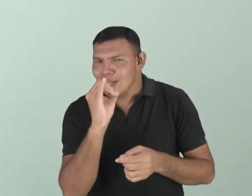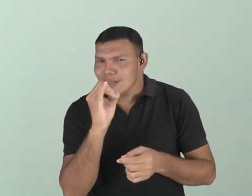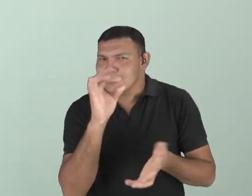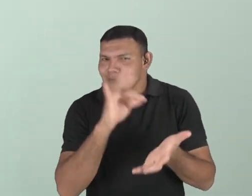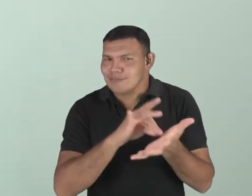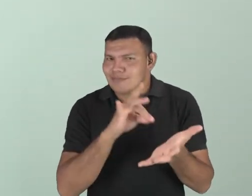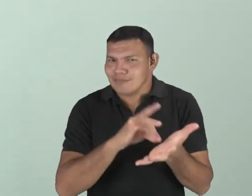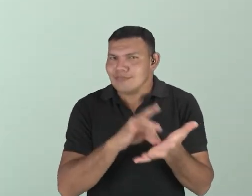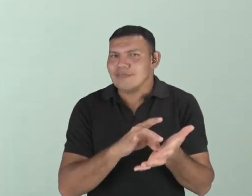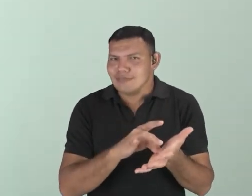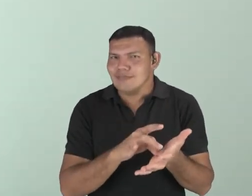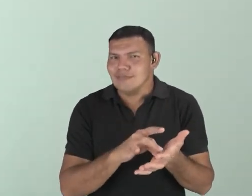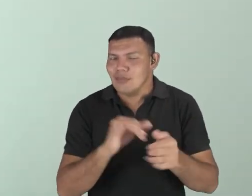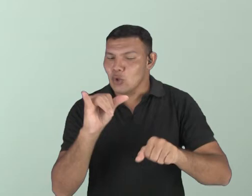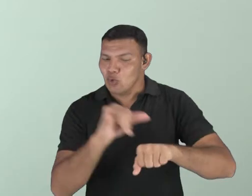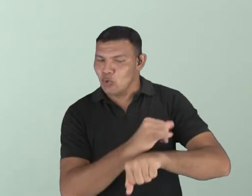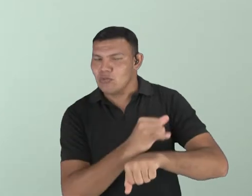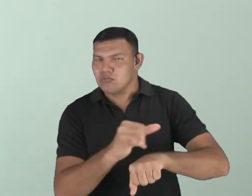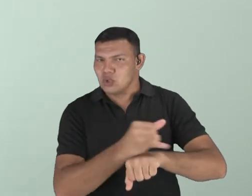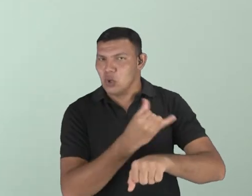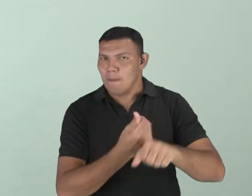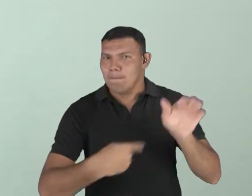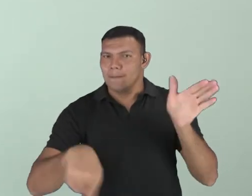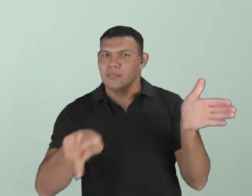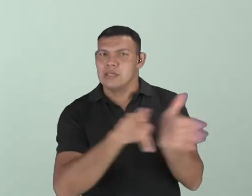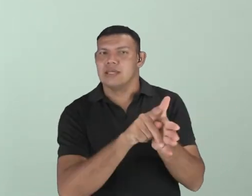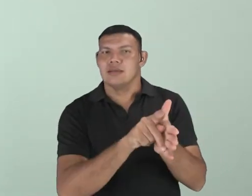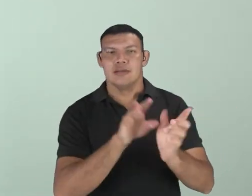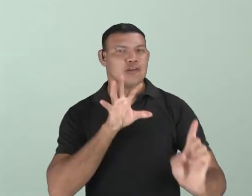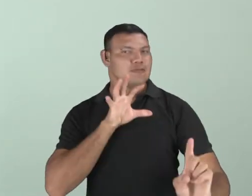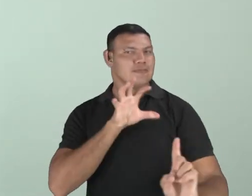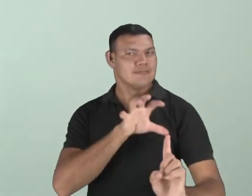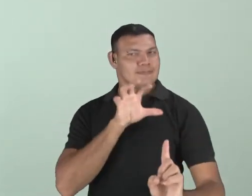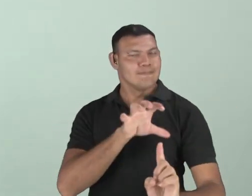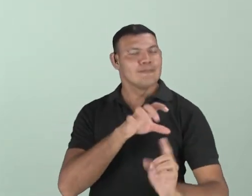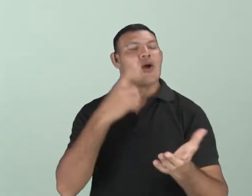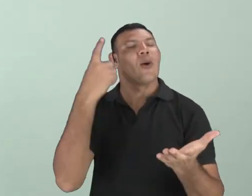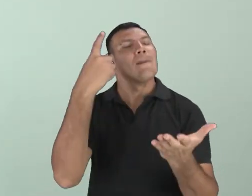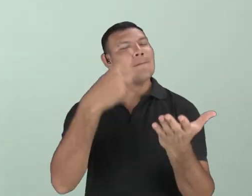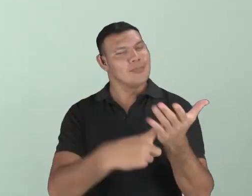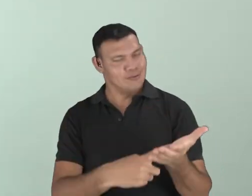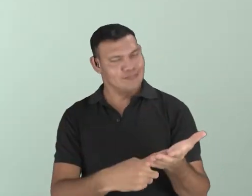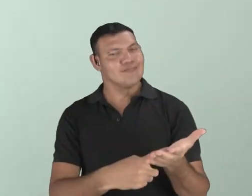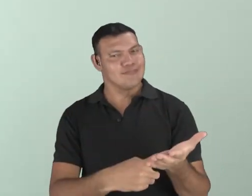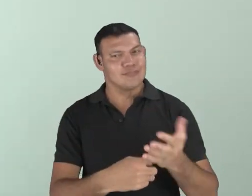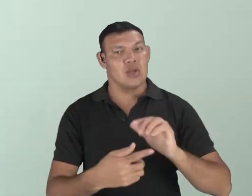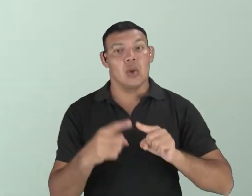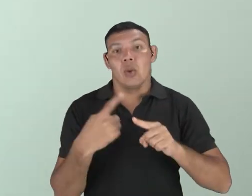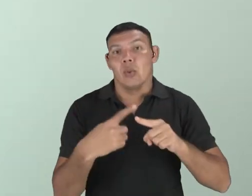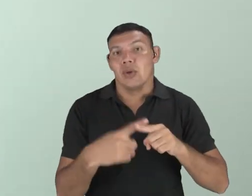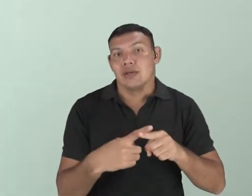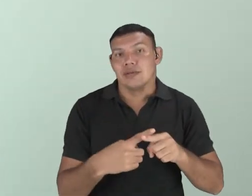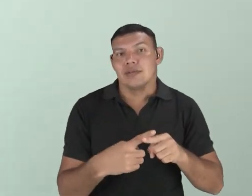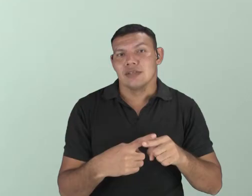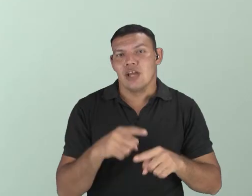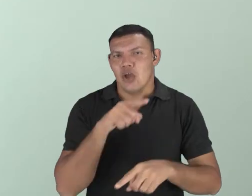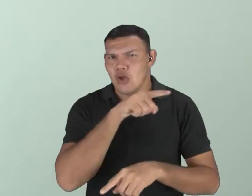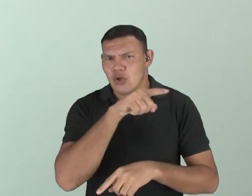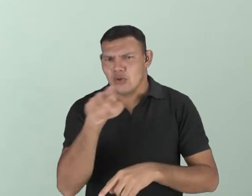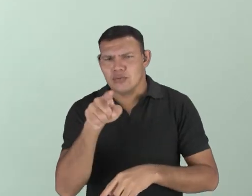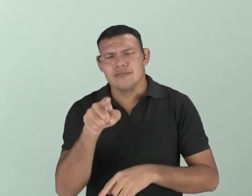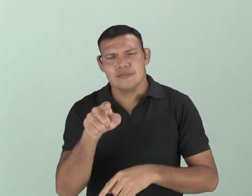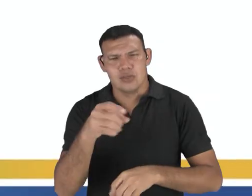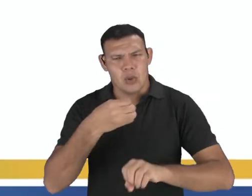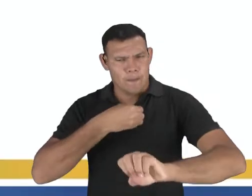é a válida, isso é uma técnica de persuasão, né? Concordar com o outro.